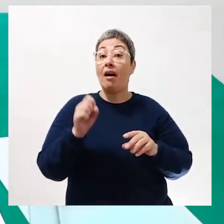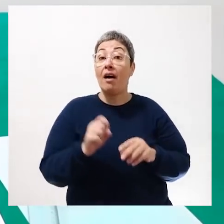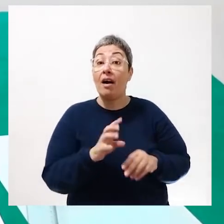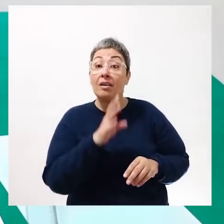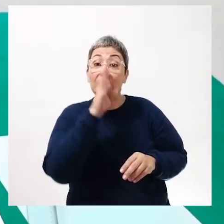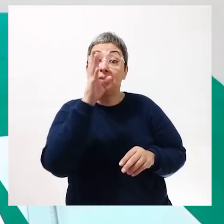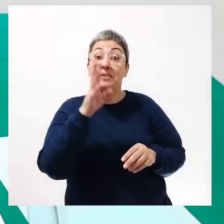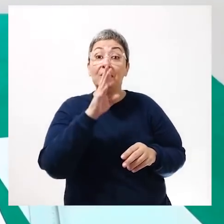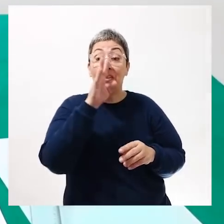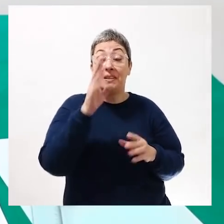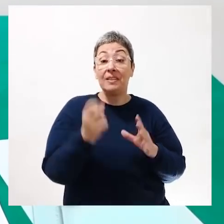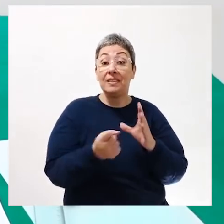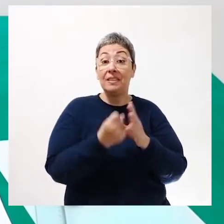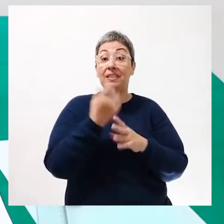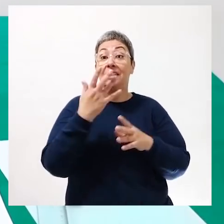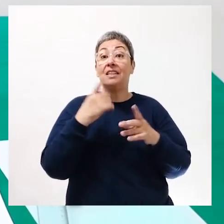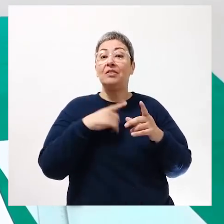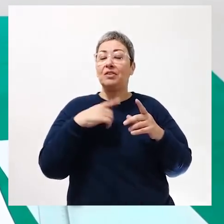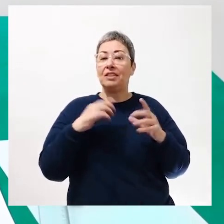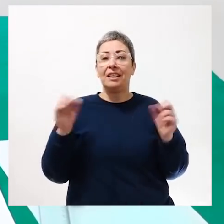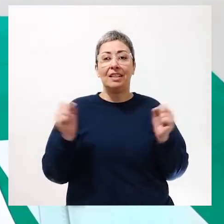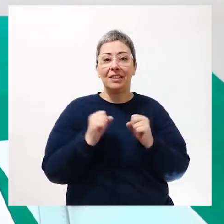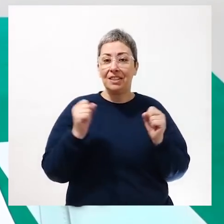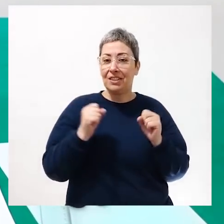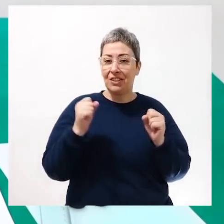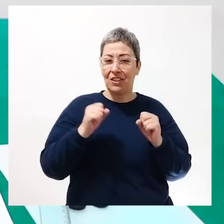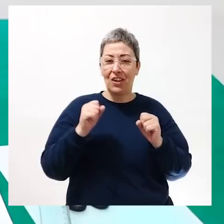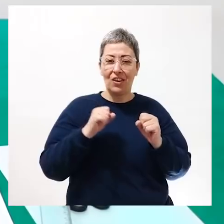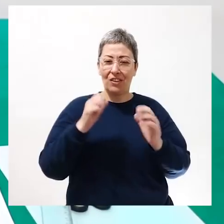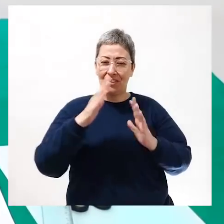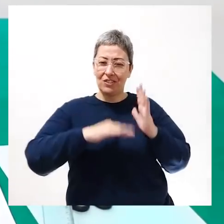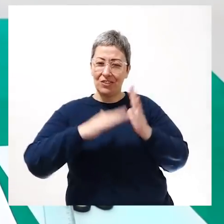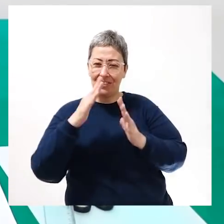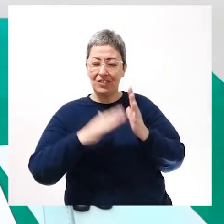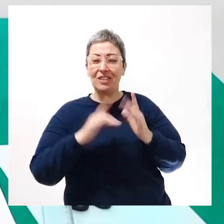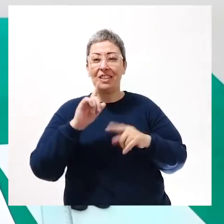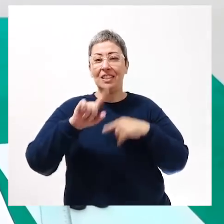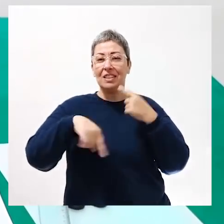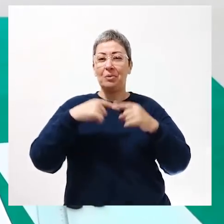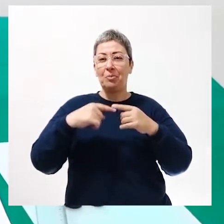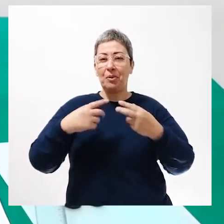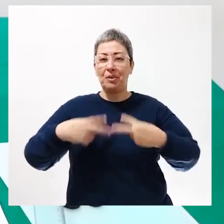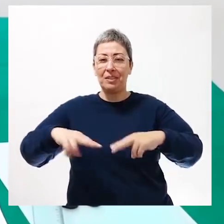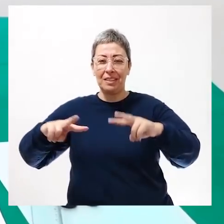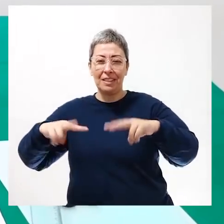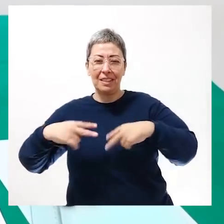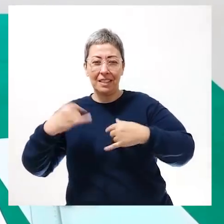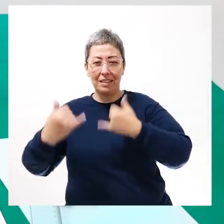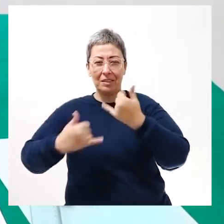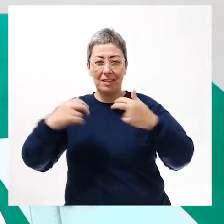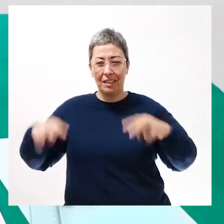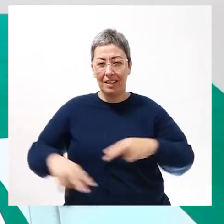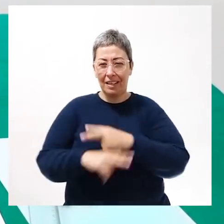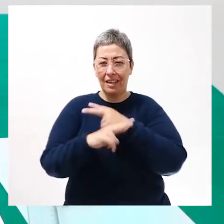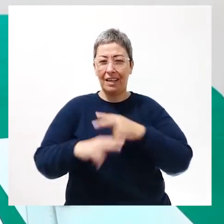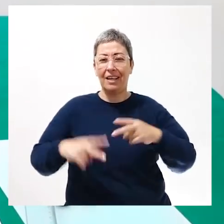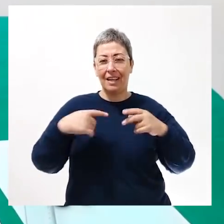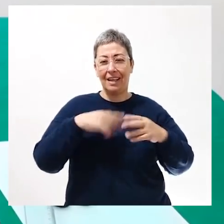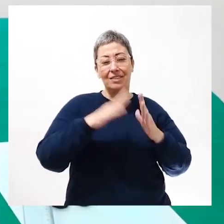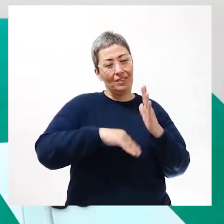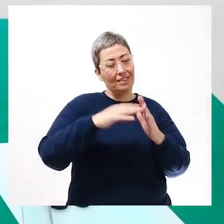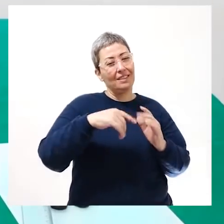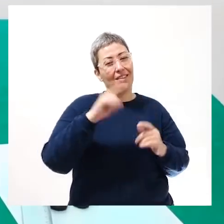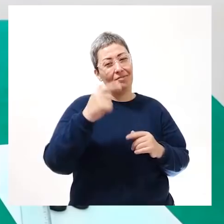vão criar o quadro de vocês. Vocês adoram mexer com tinta, né? Depois do parque, o que vocês mais gostam